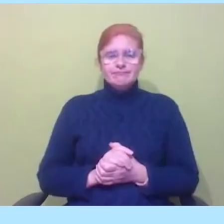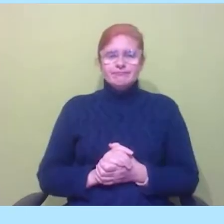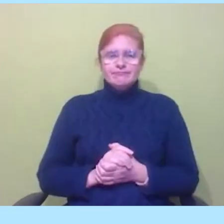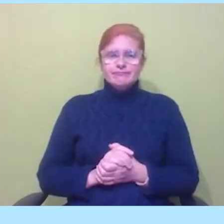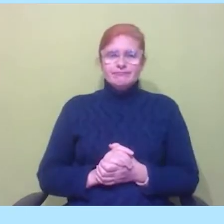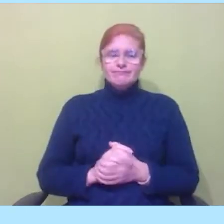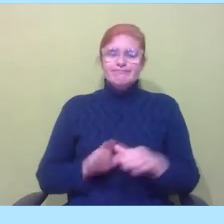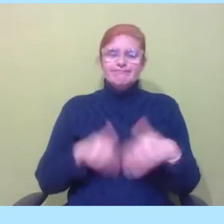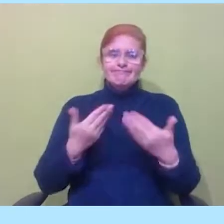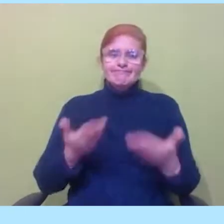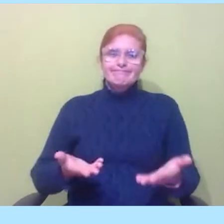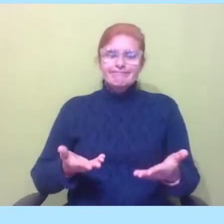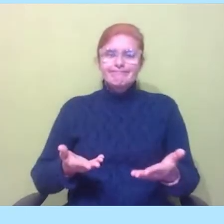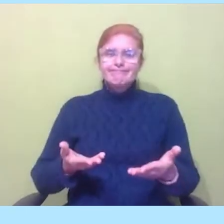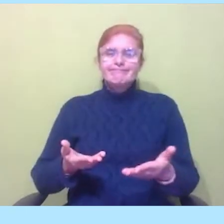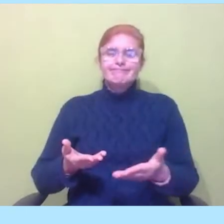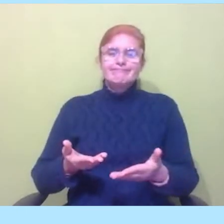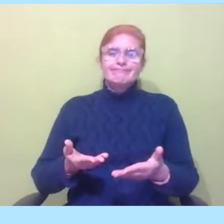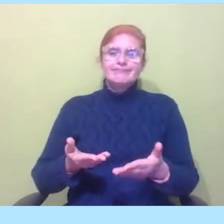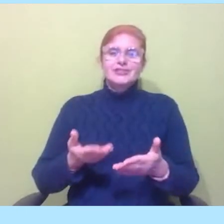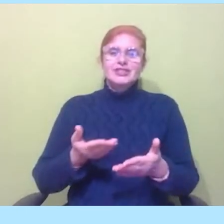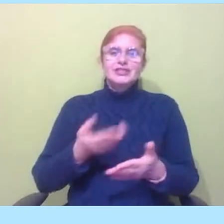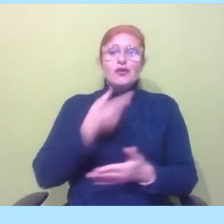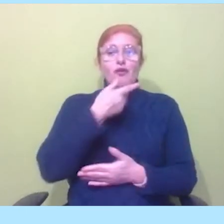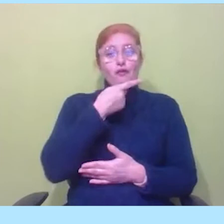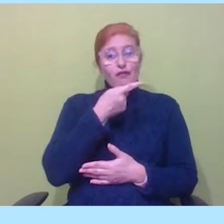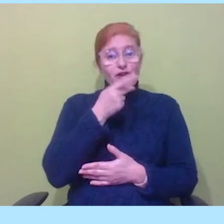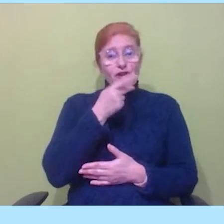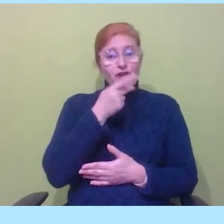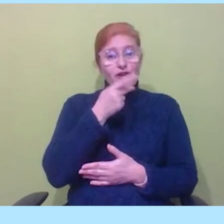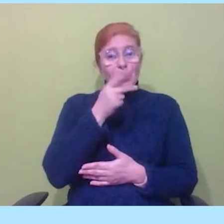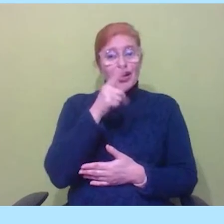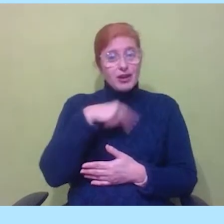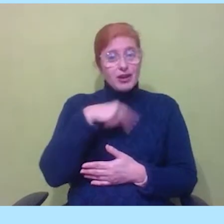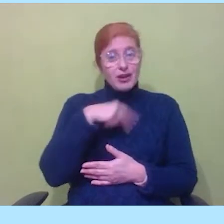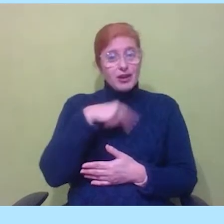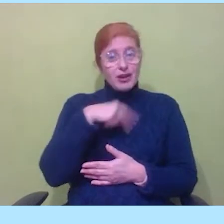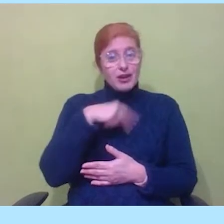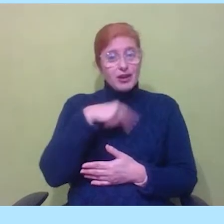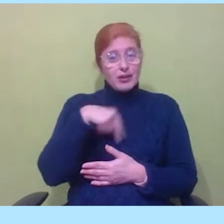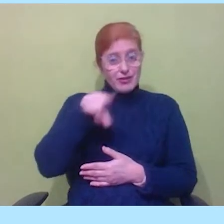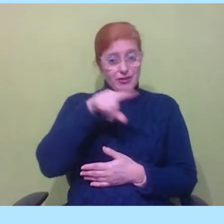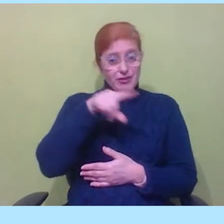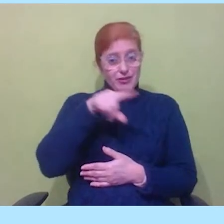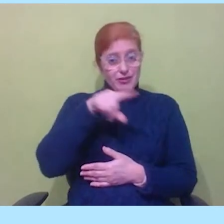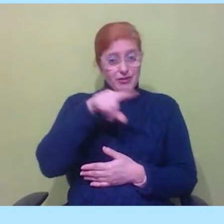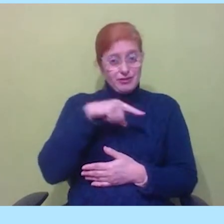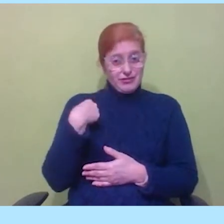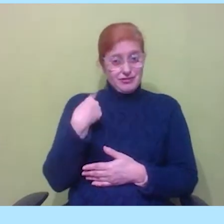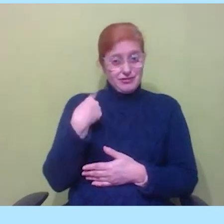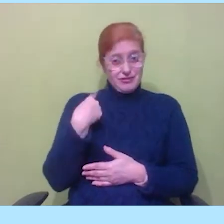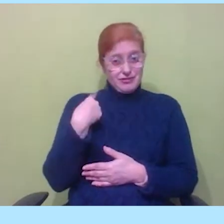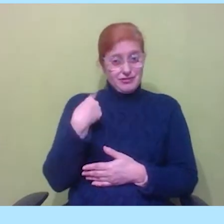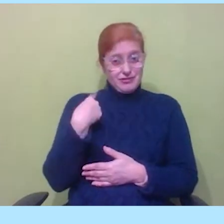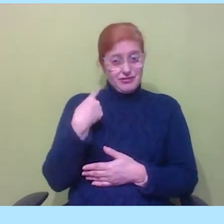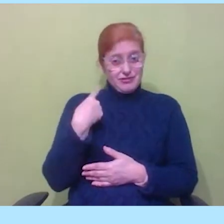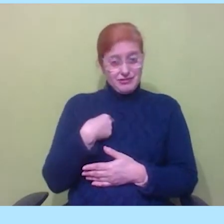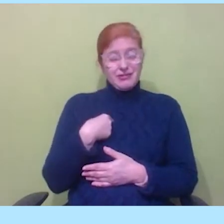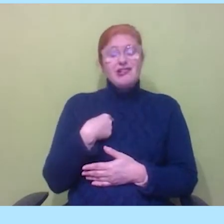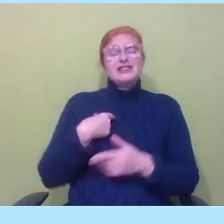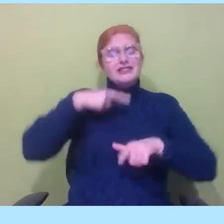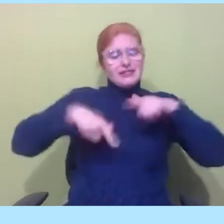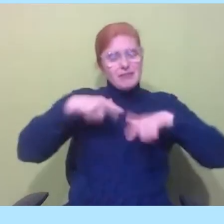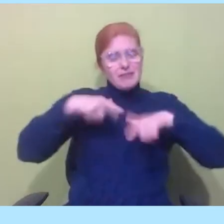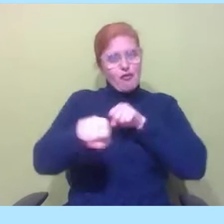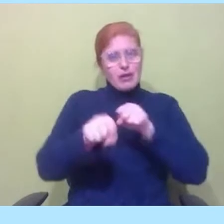Aí eu diria para nós todas, né, que estamos em alguma medida trabalhando com formação de pessoas e se formando, como